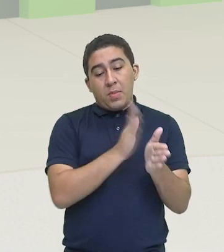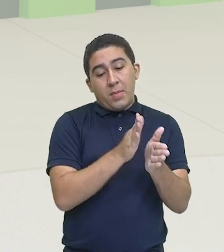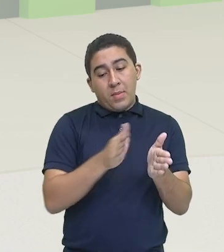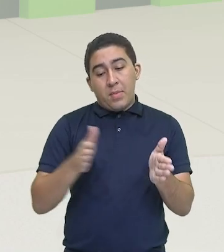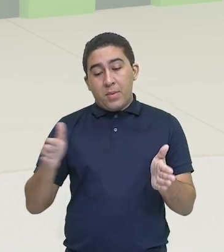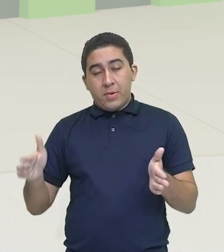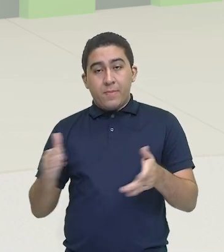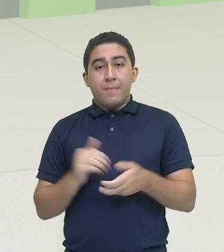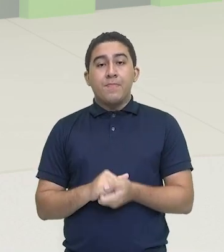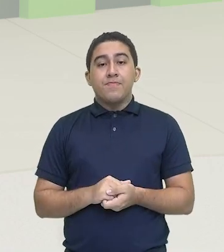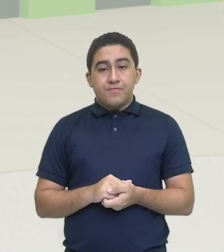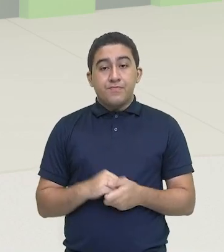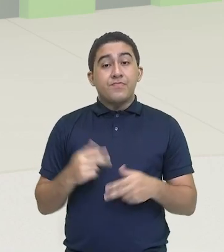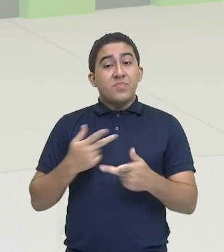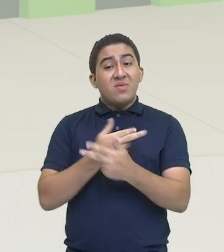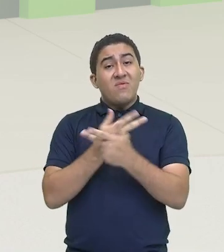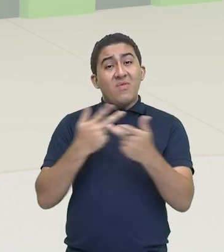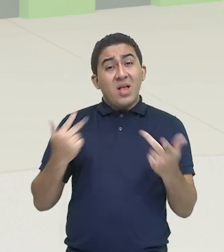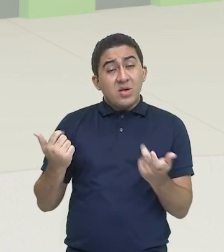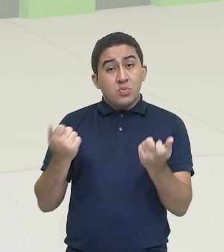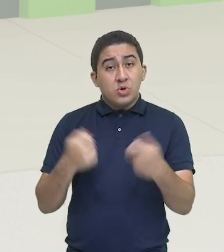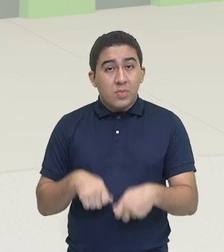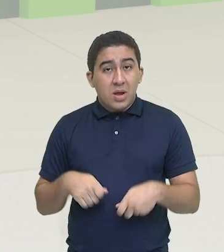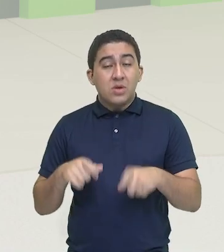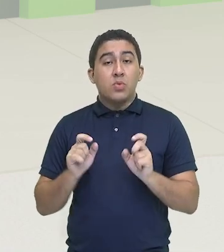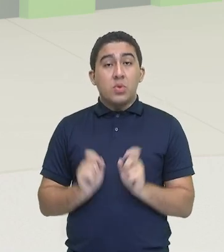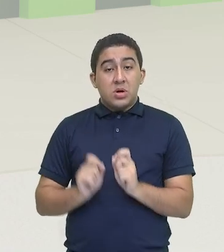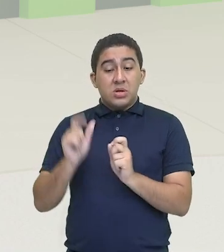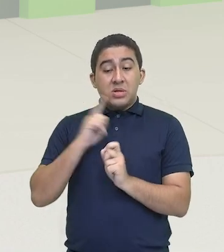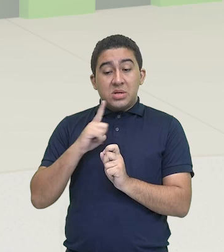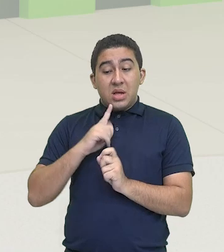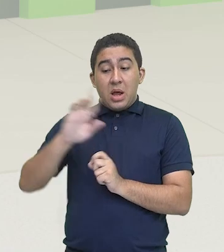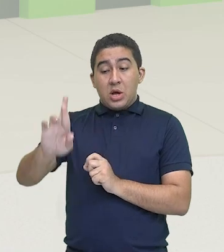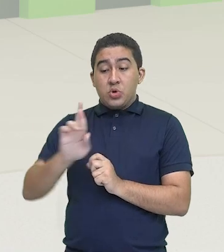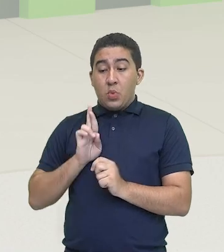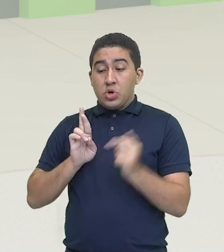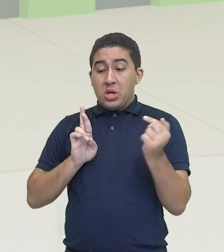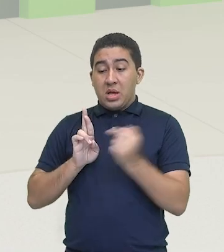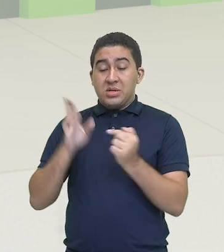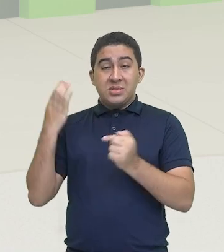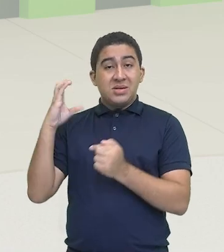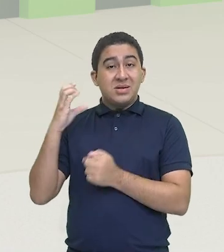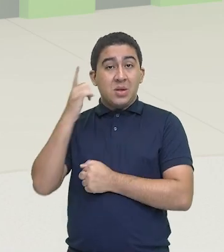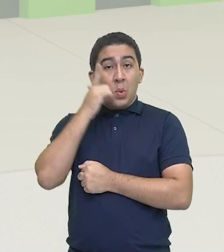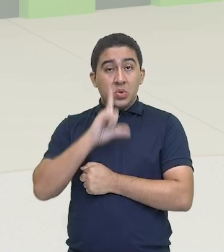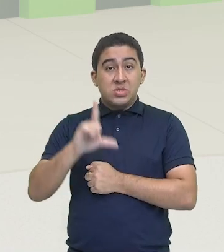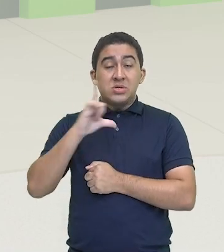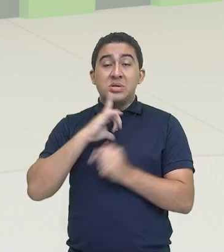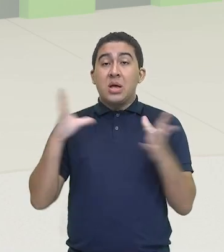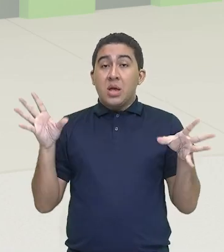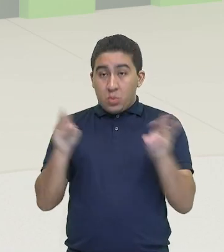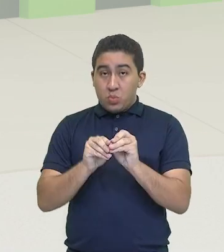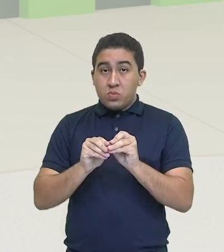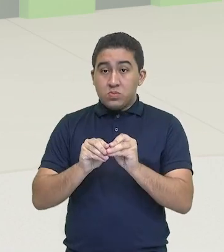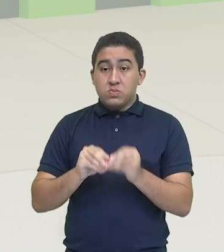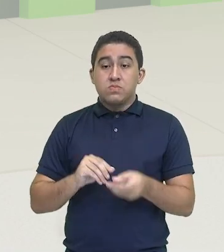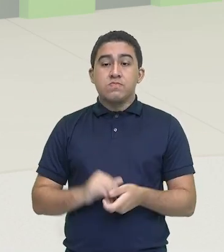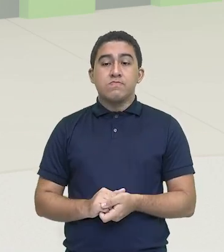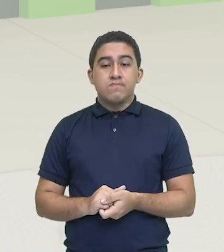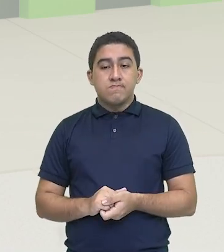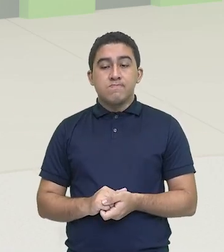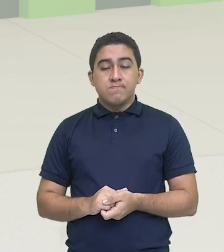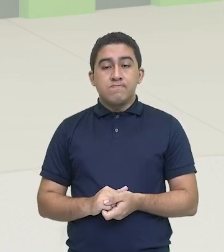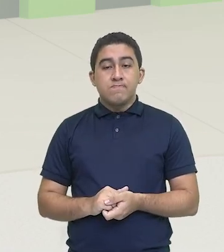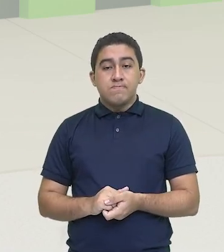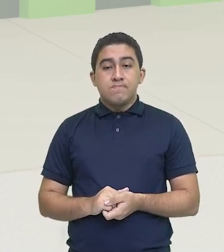pessoal, são muitas etapas para aquele resultado científico chegue àquela conclusão. E aí